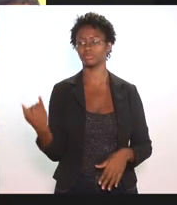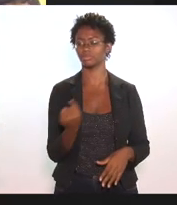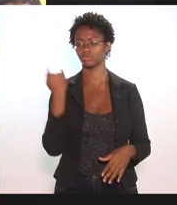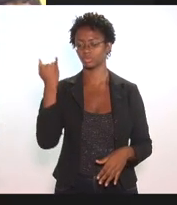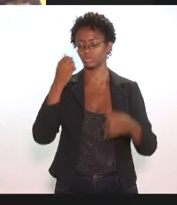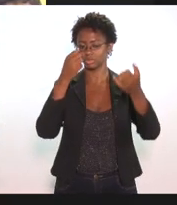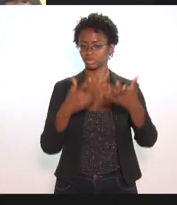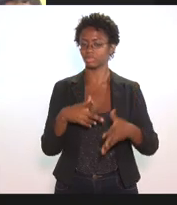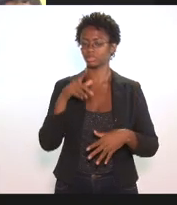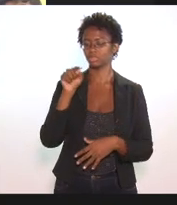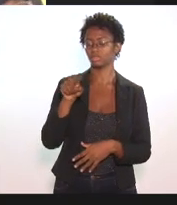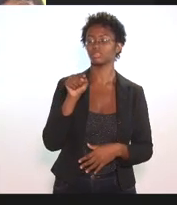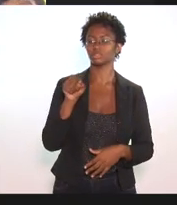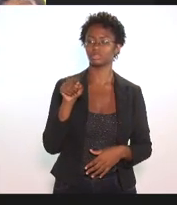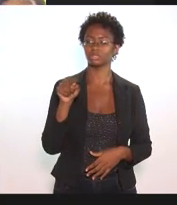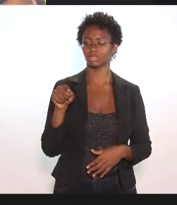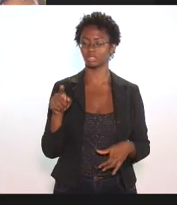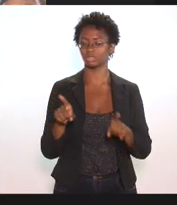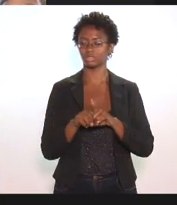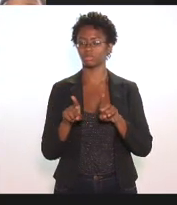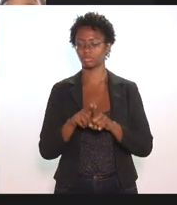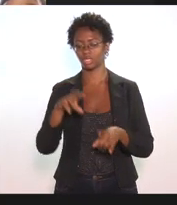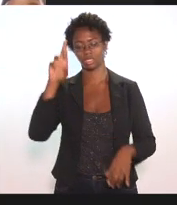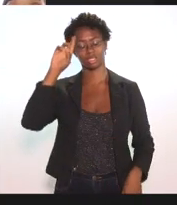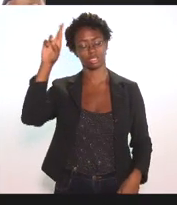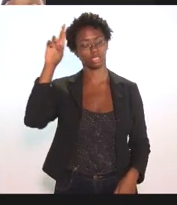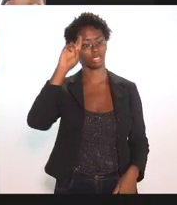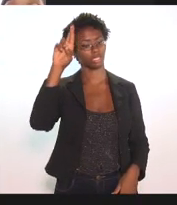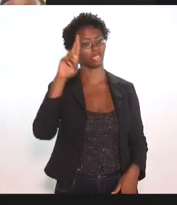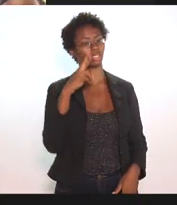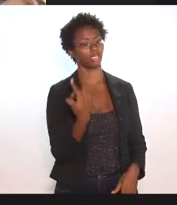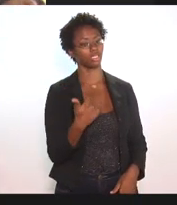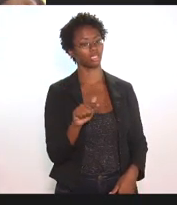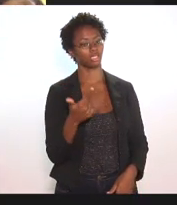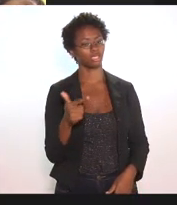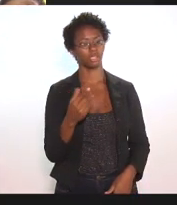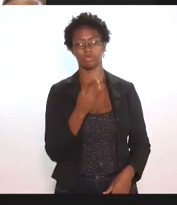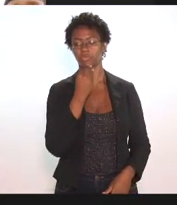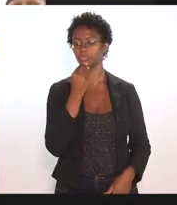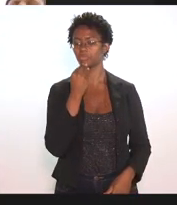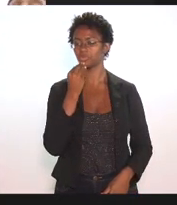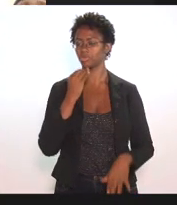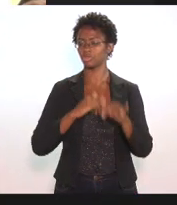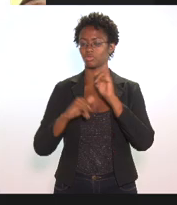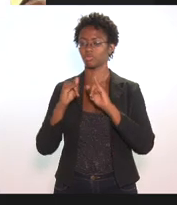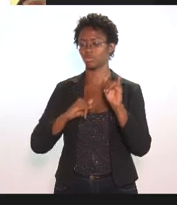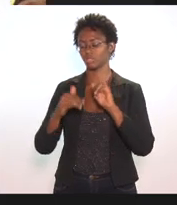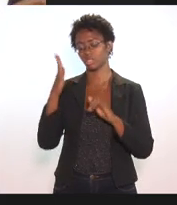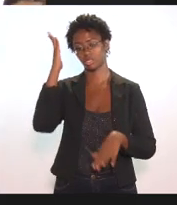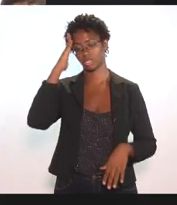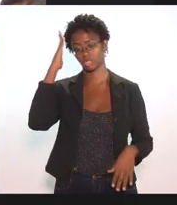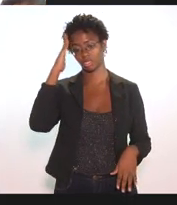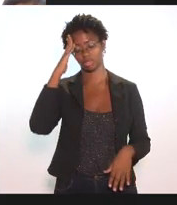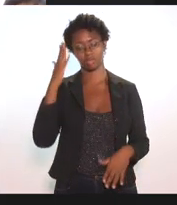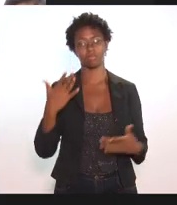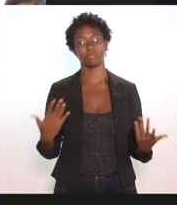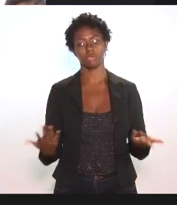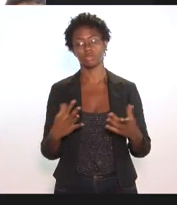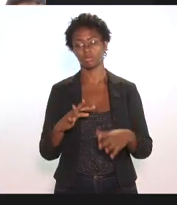explicação, essas lideranças comunitárias que não têm, vamos dizer assim, essa oportunidade dessas informações todas, para que eles possam